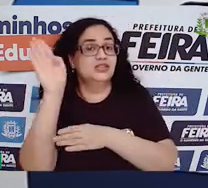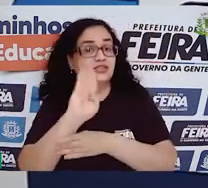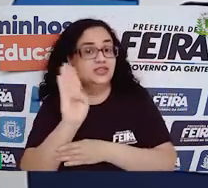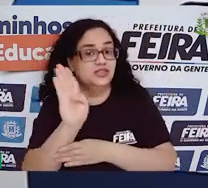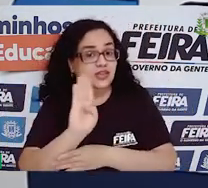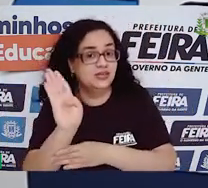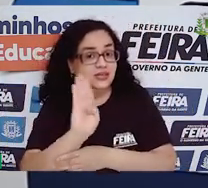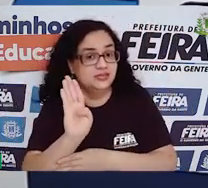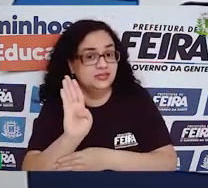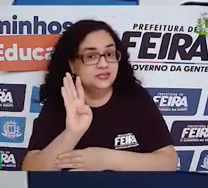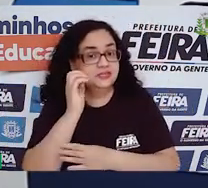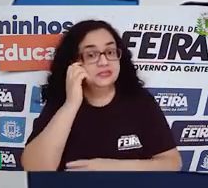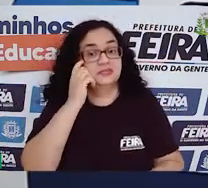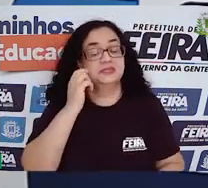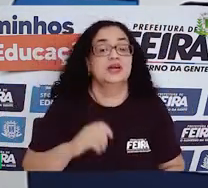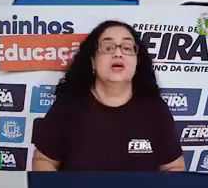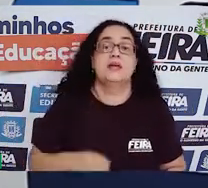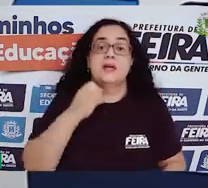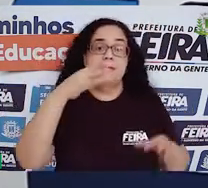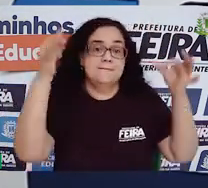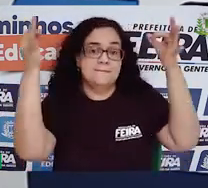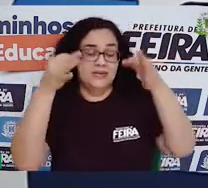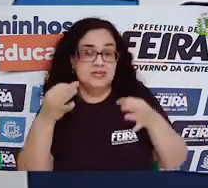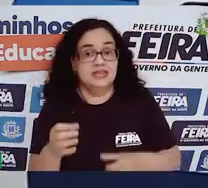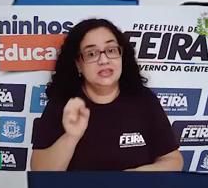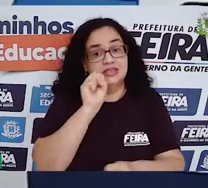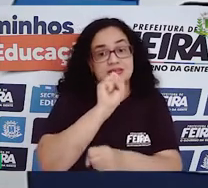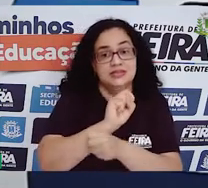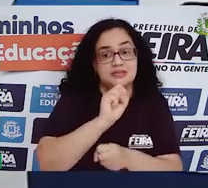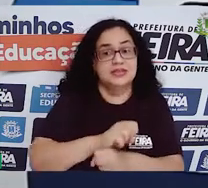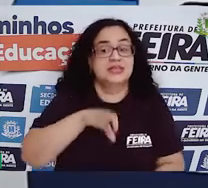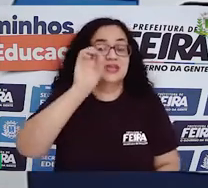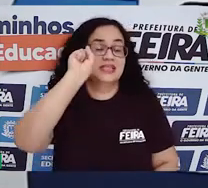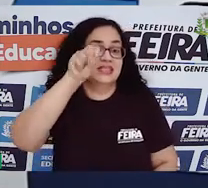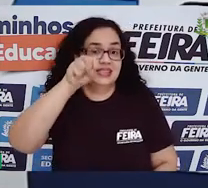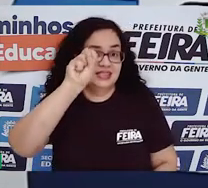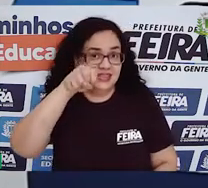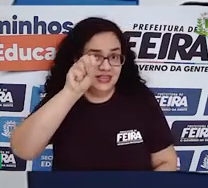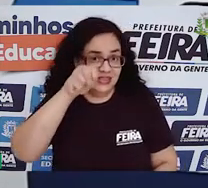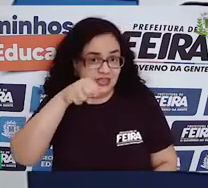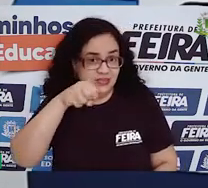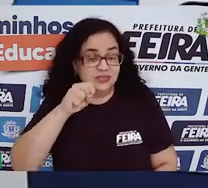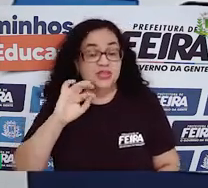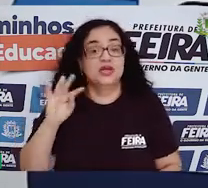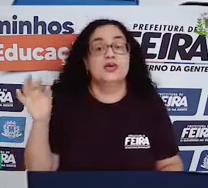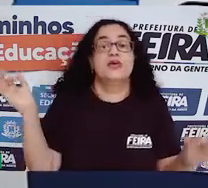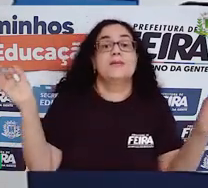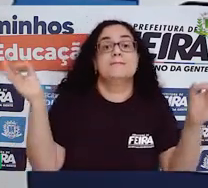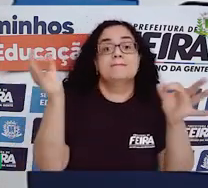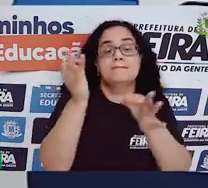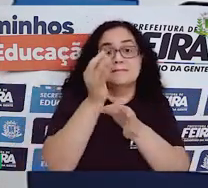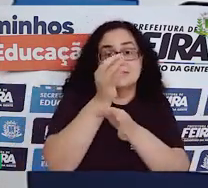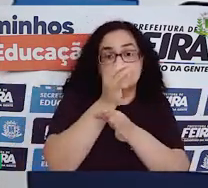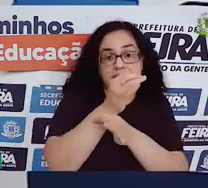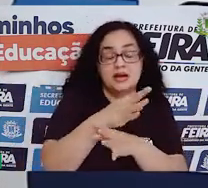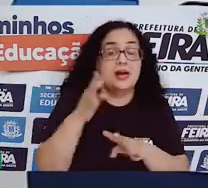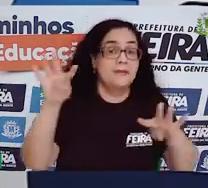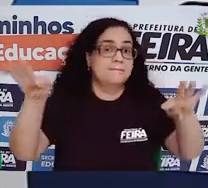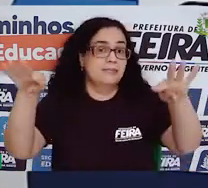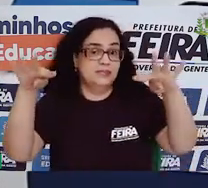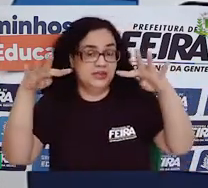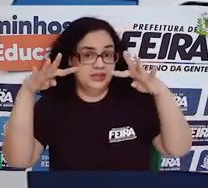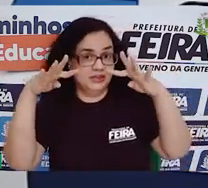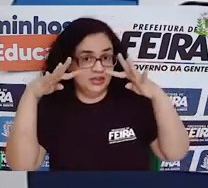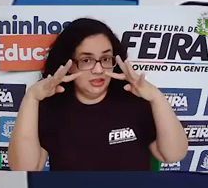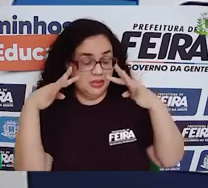uma videoaula? Ótimo, eu espero, ó, que sim, viu? Que estejam aí prontos, prestando